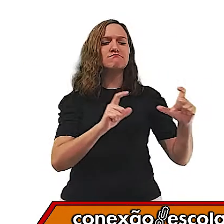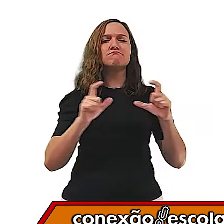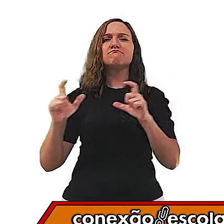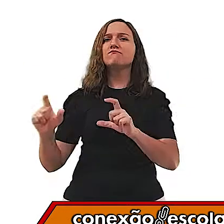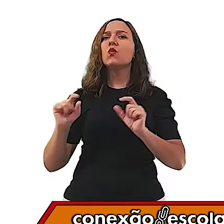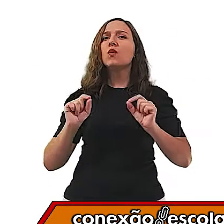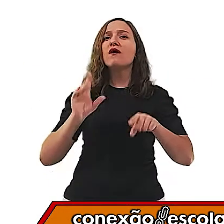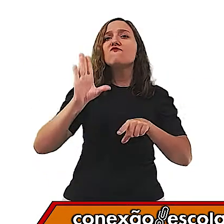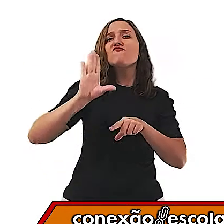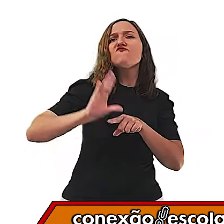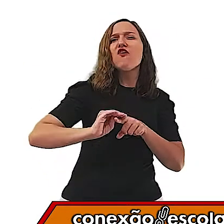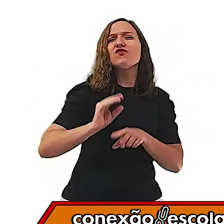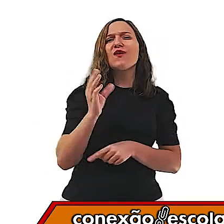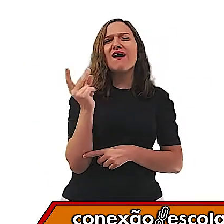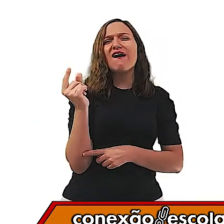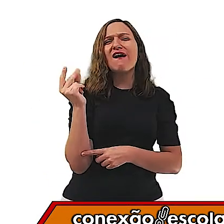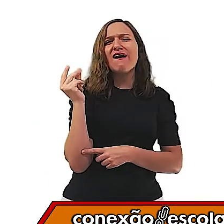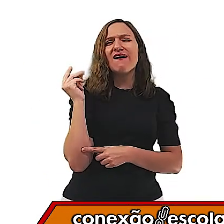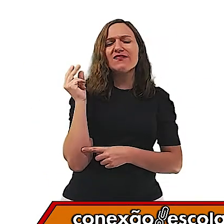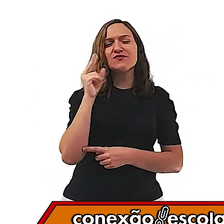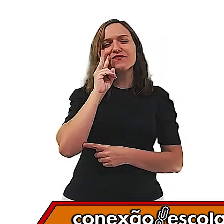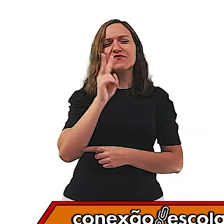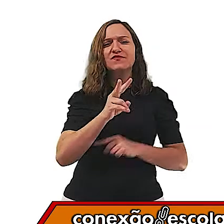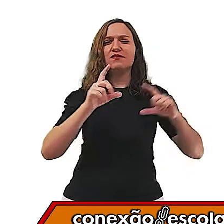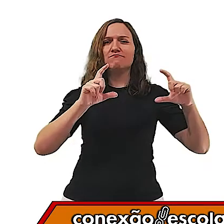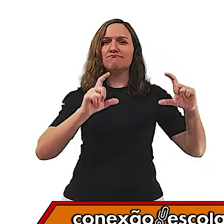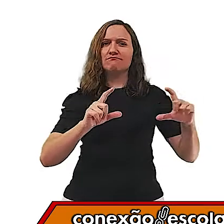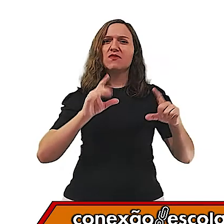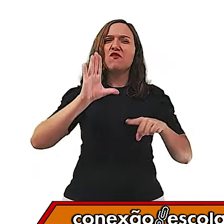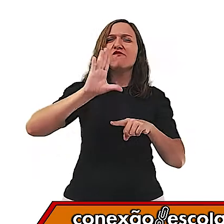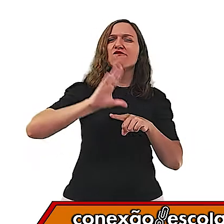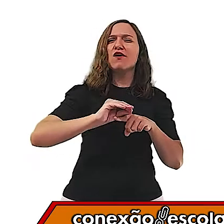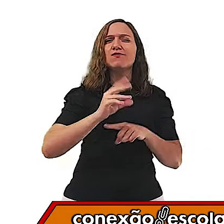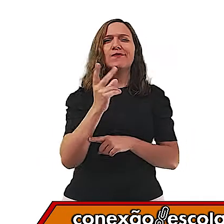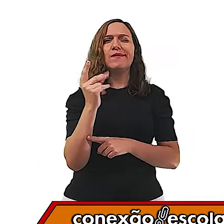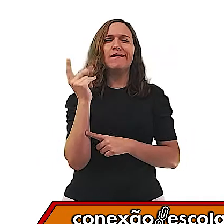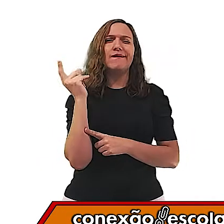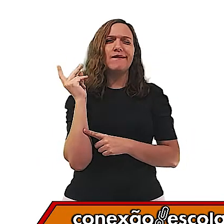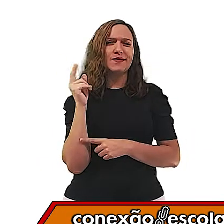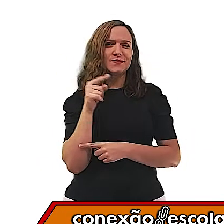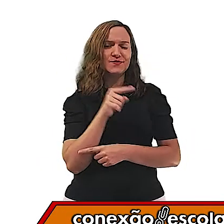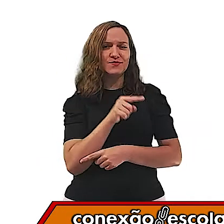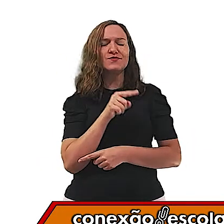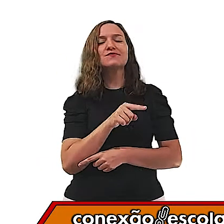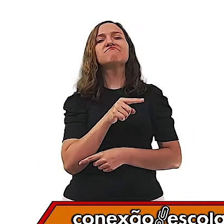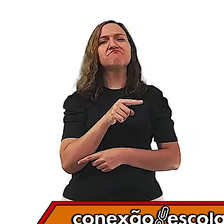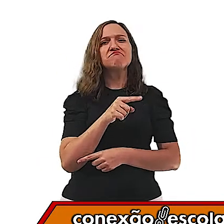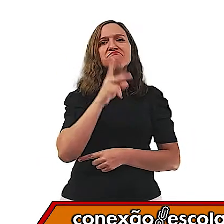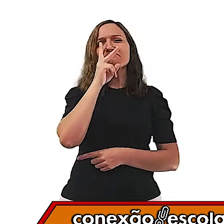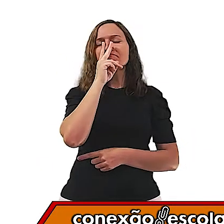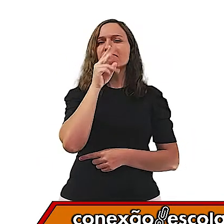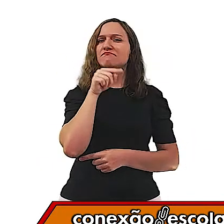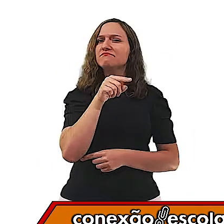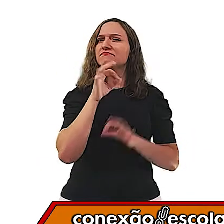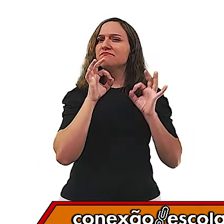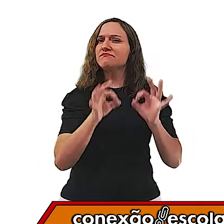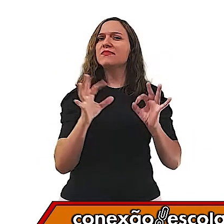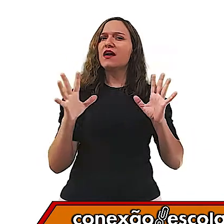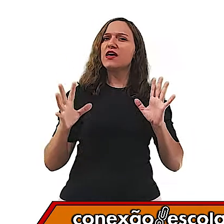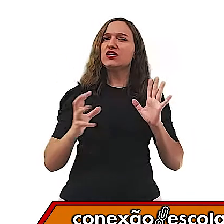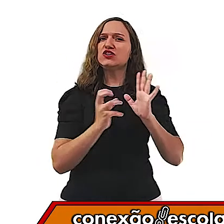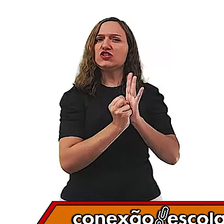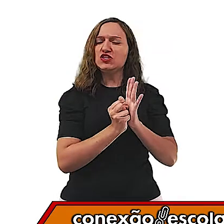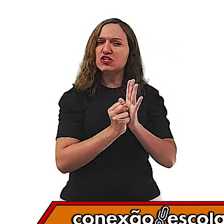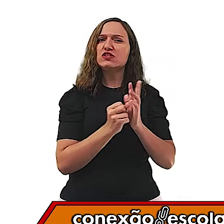fotografia antiga nessa primeira imagem. Uma fotografia antiga, será que ela registra